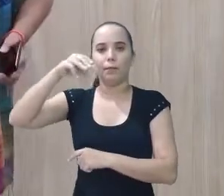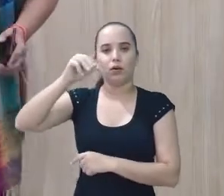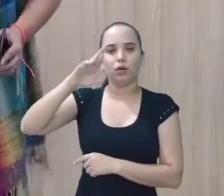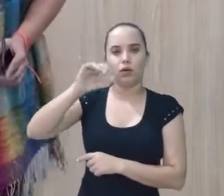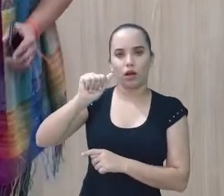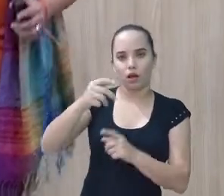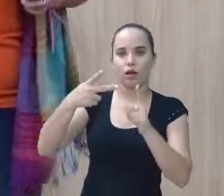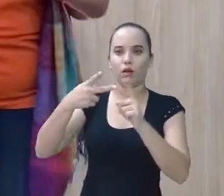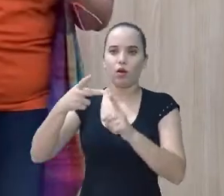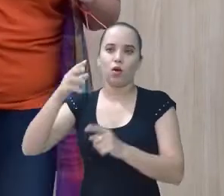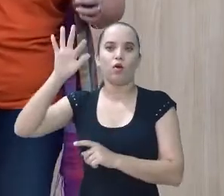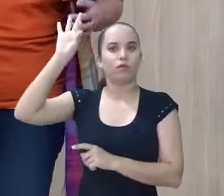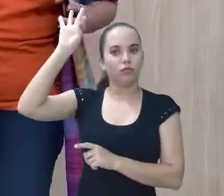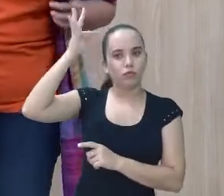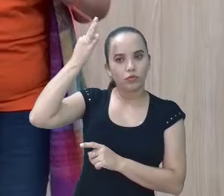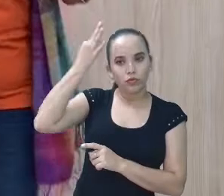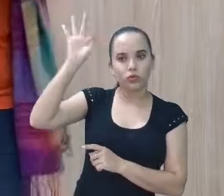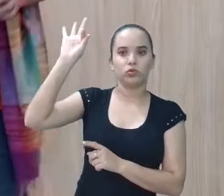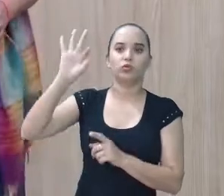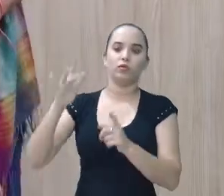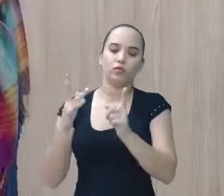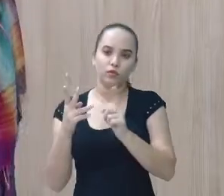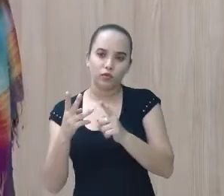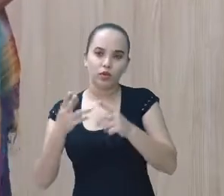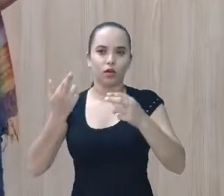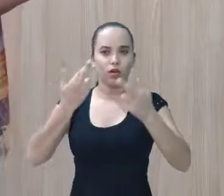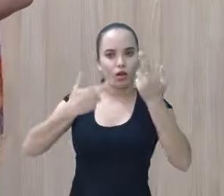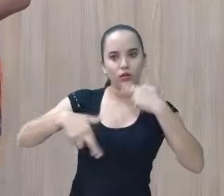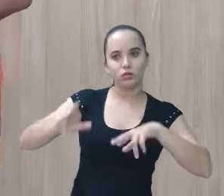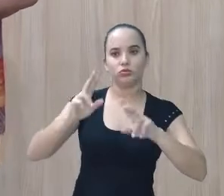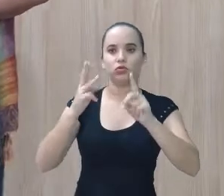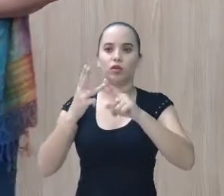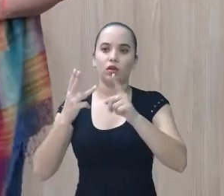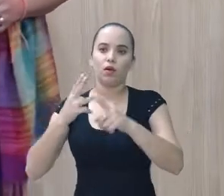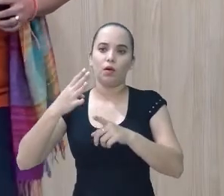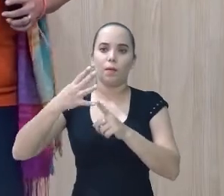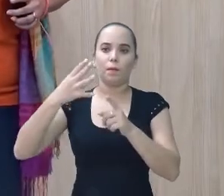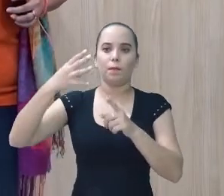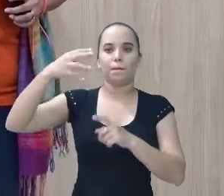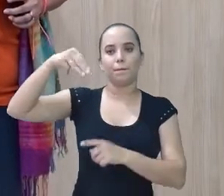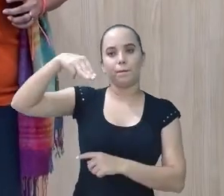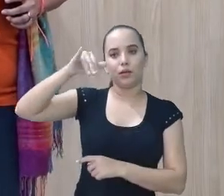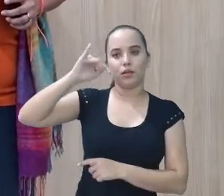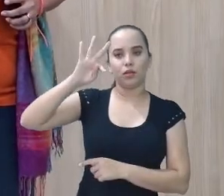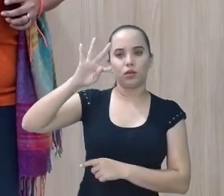religião, a mitologia, adoro, e a